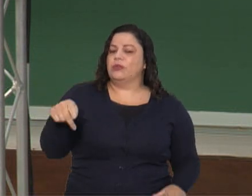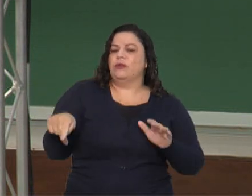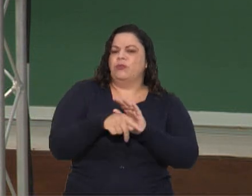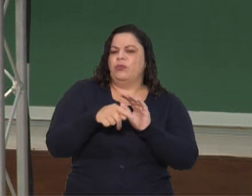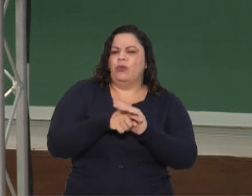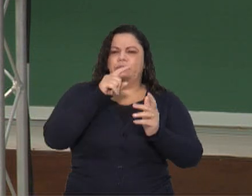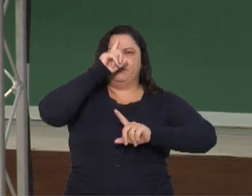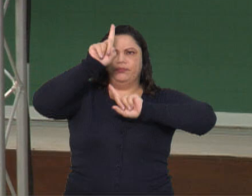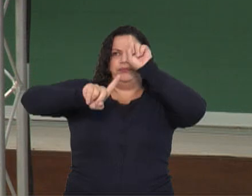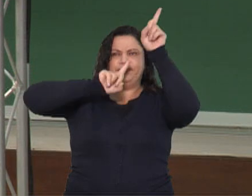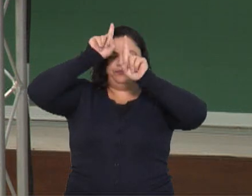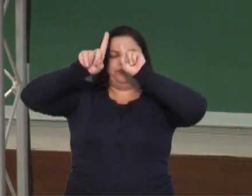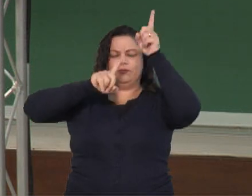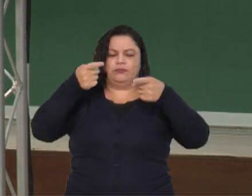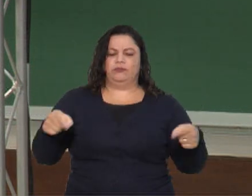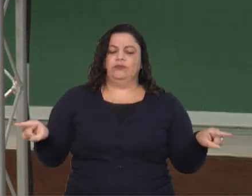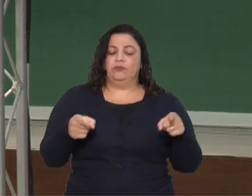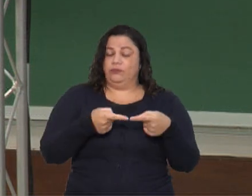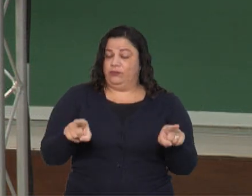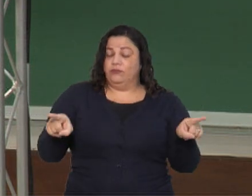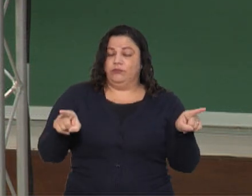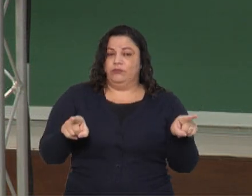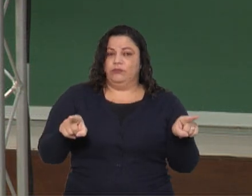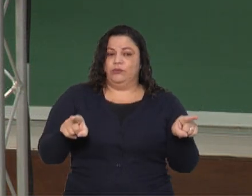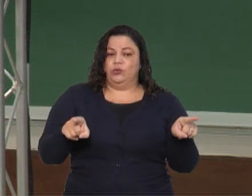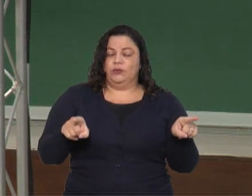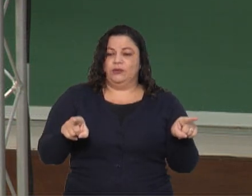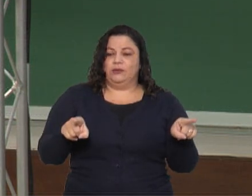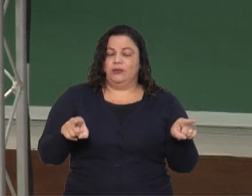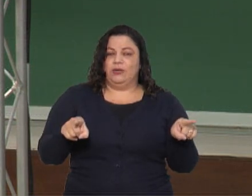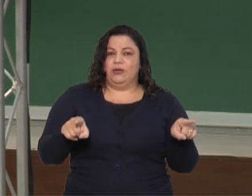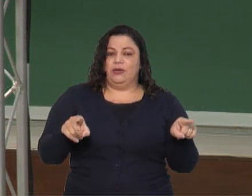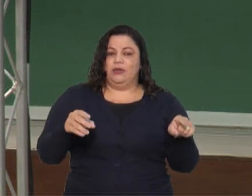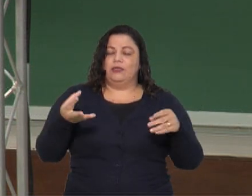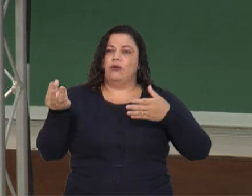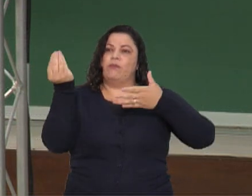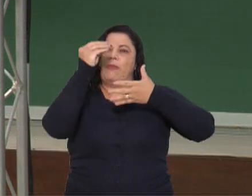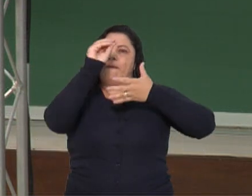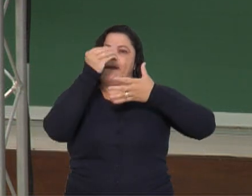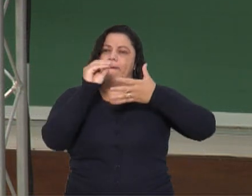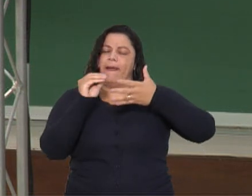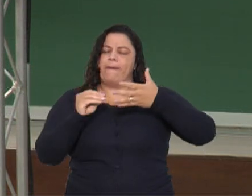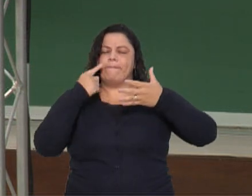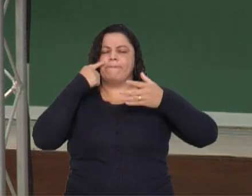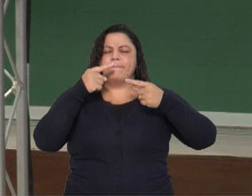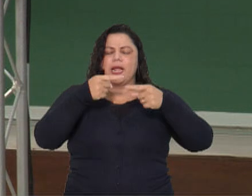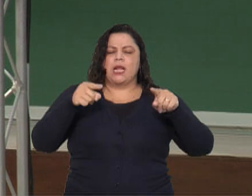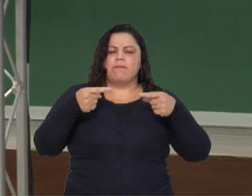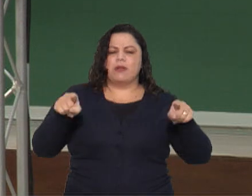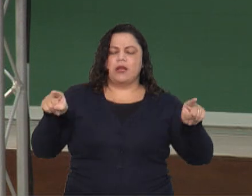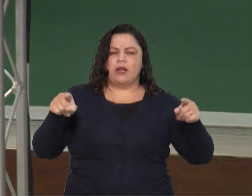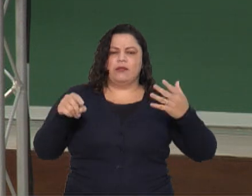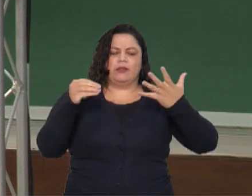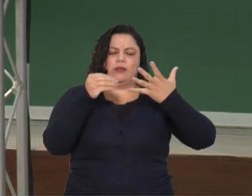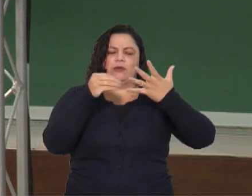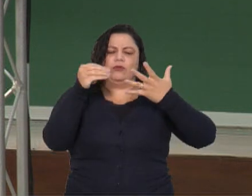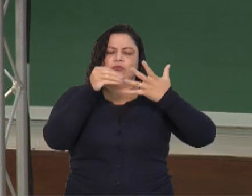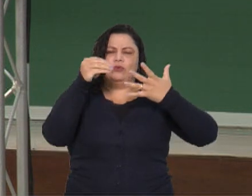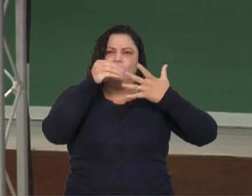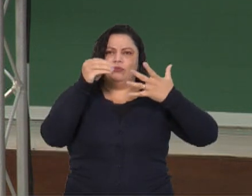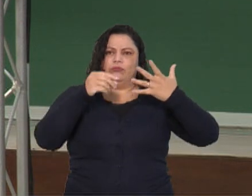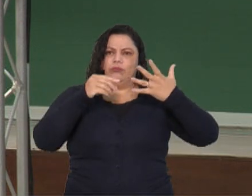musical, e através da notação musical, que a gente vai trabalhar com partitura, existem várias formas de se